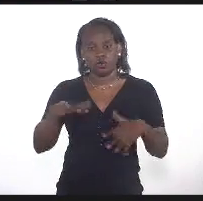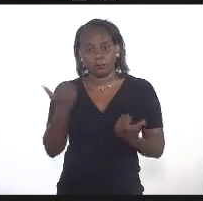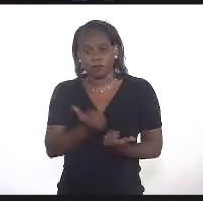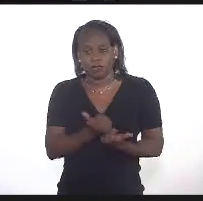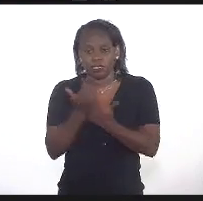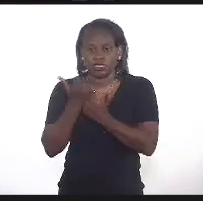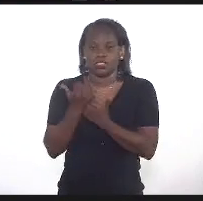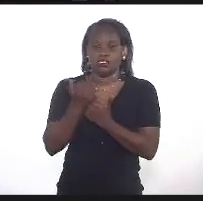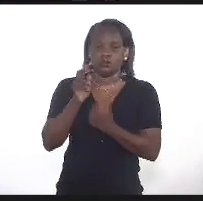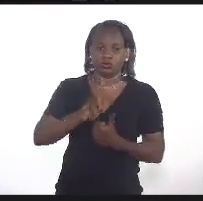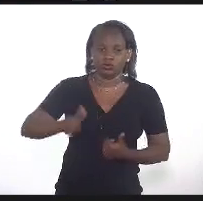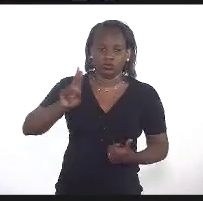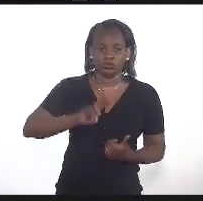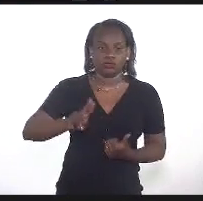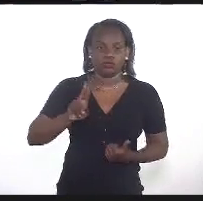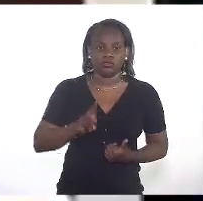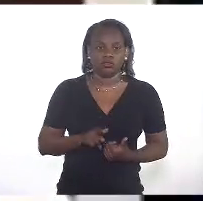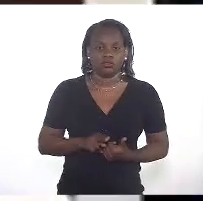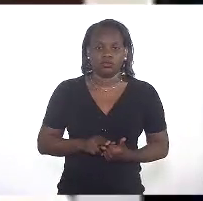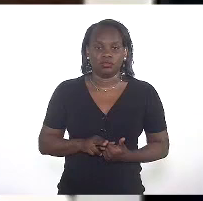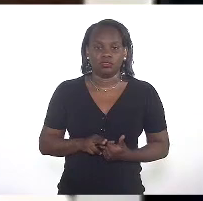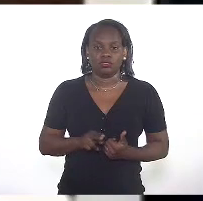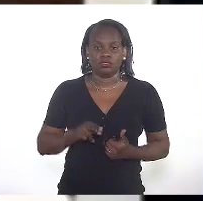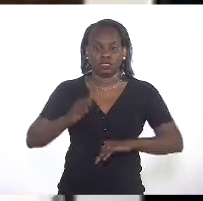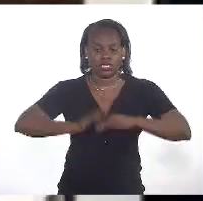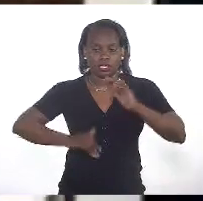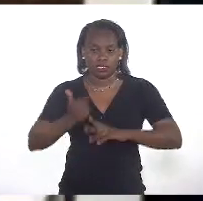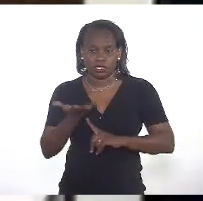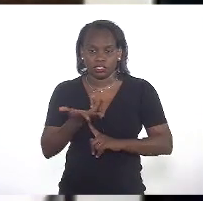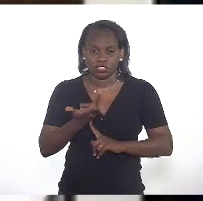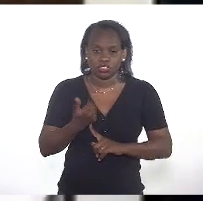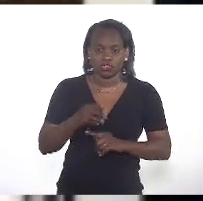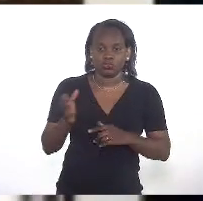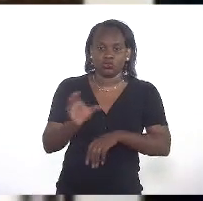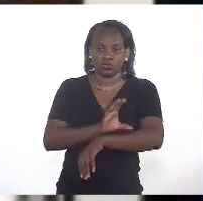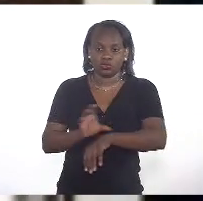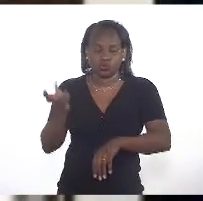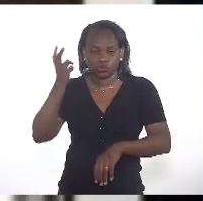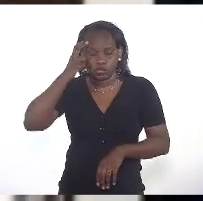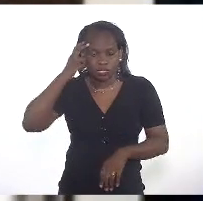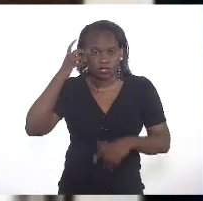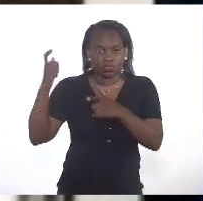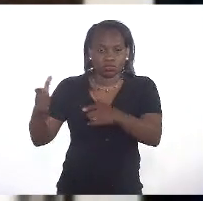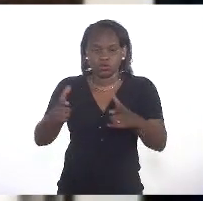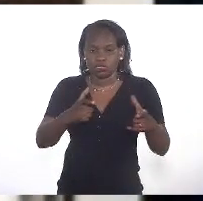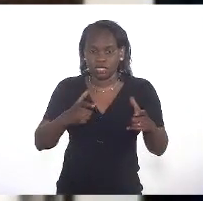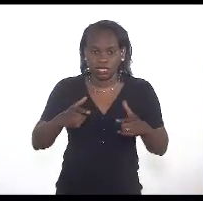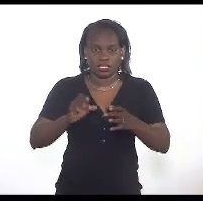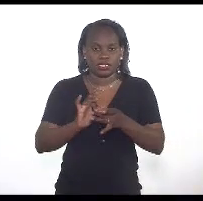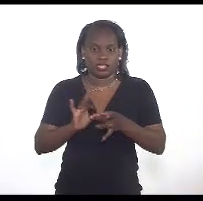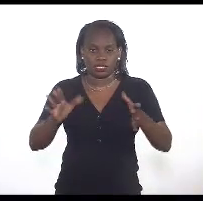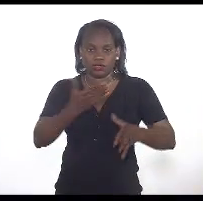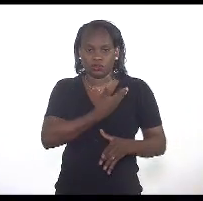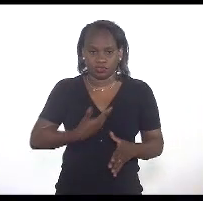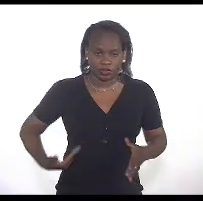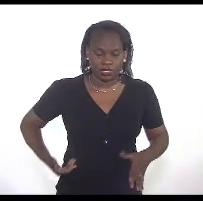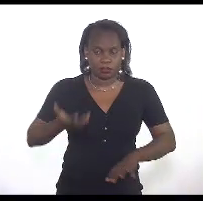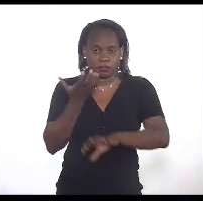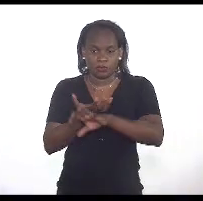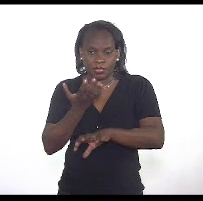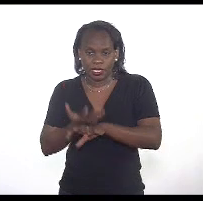apoiar o uso artístico e cultural dos espaços públicos,